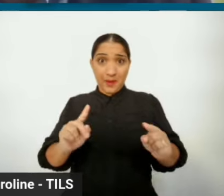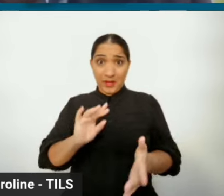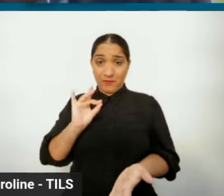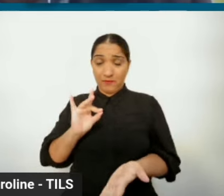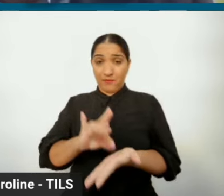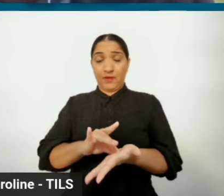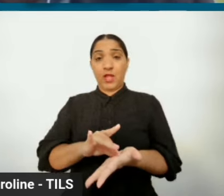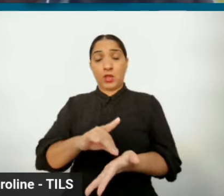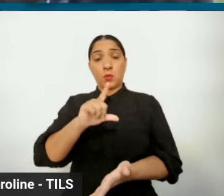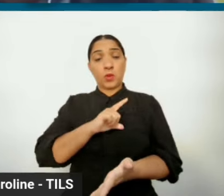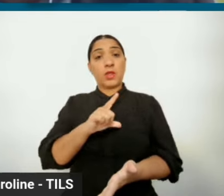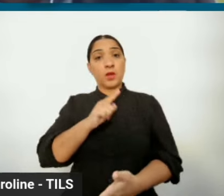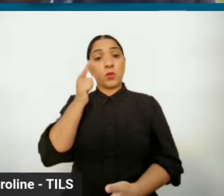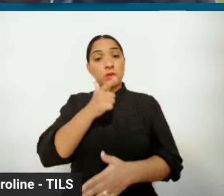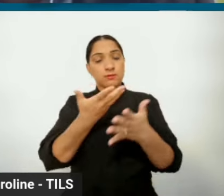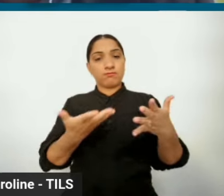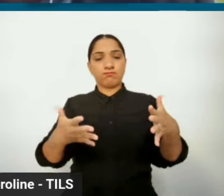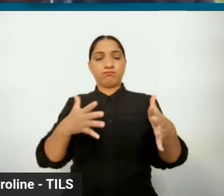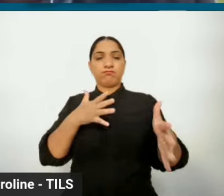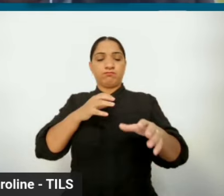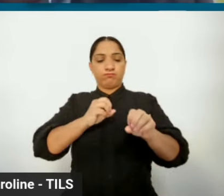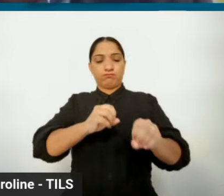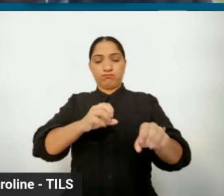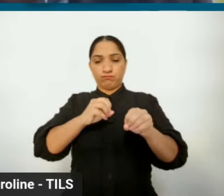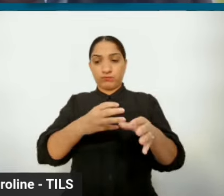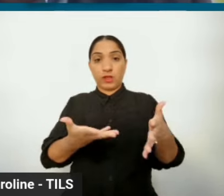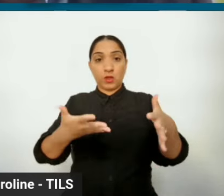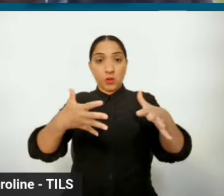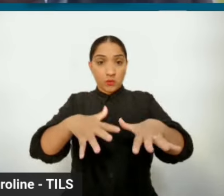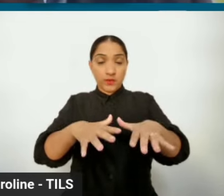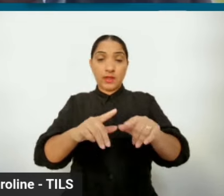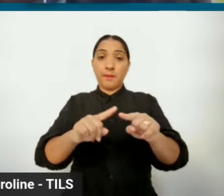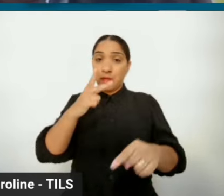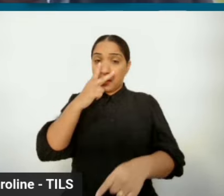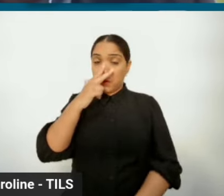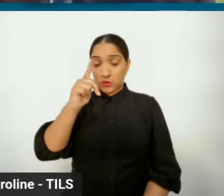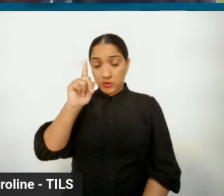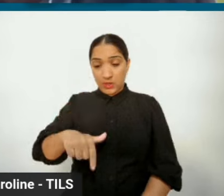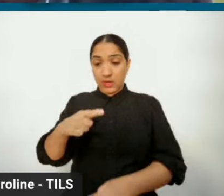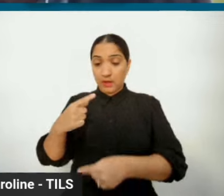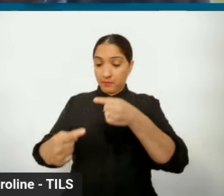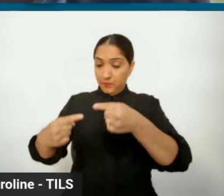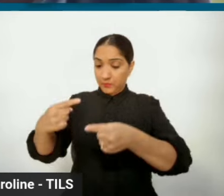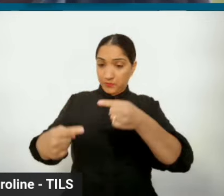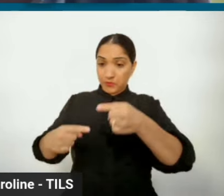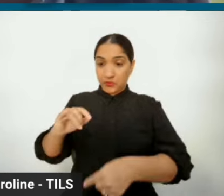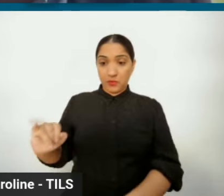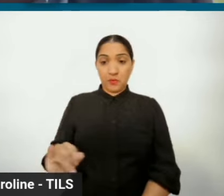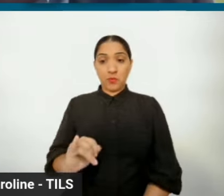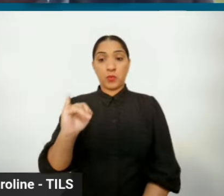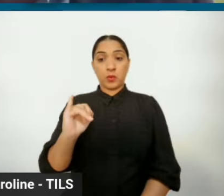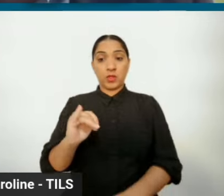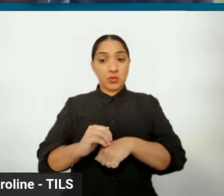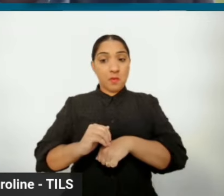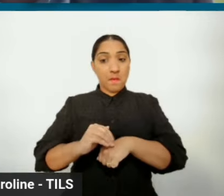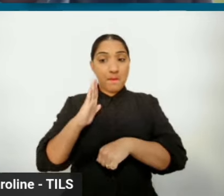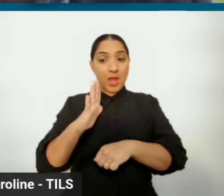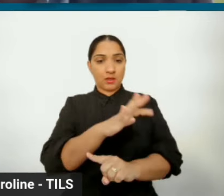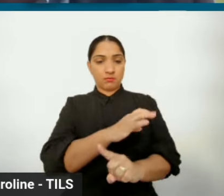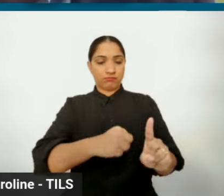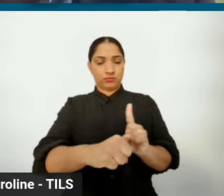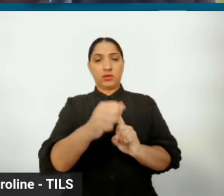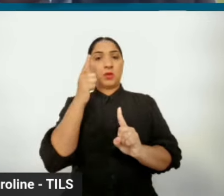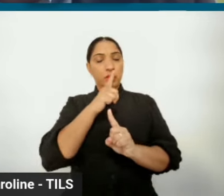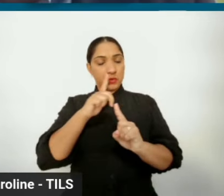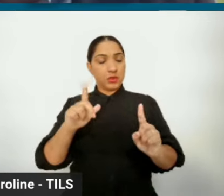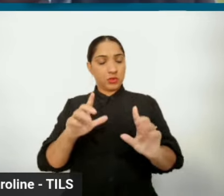a educação inclusiva. Então, me parecem essas as políticas mais atuais, mais importantes, e a sociedade civil, as pessoas com